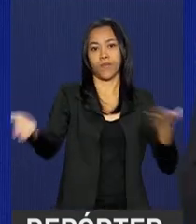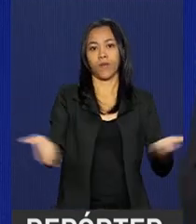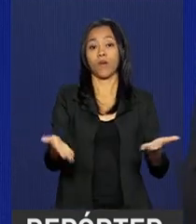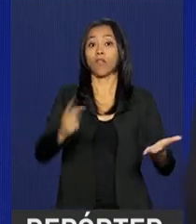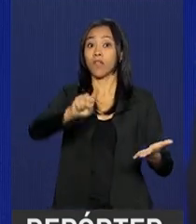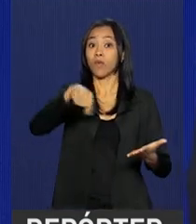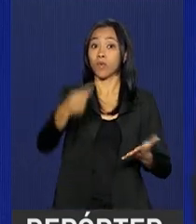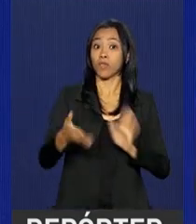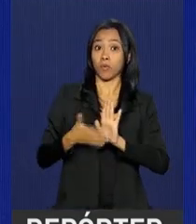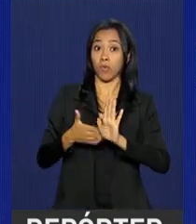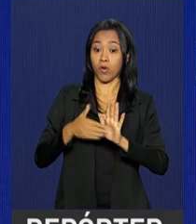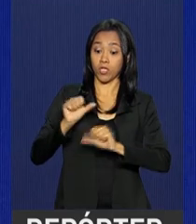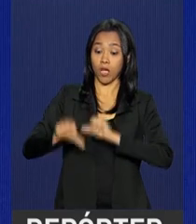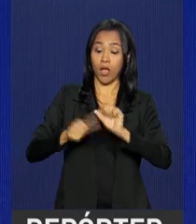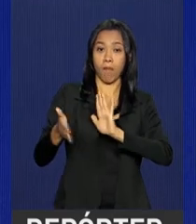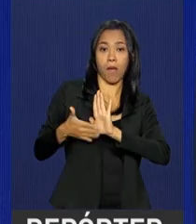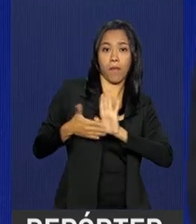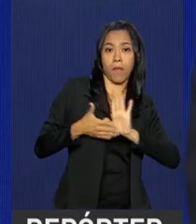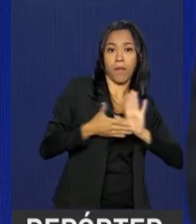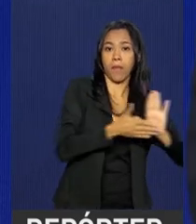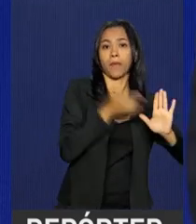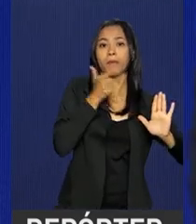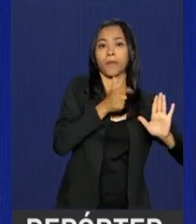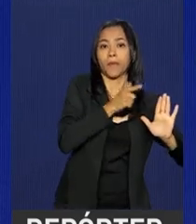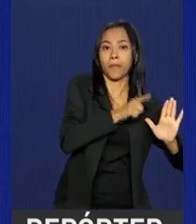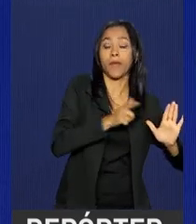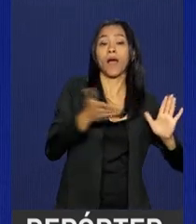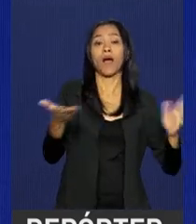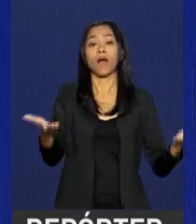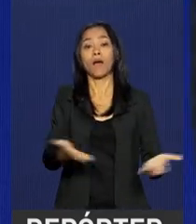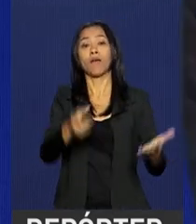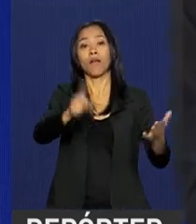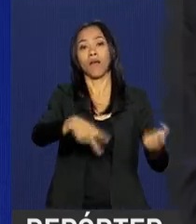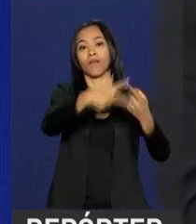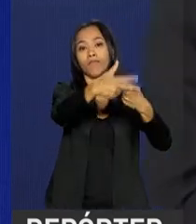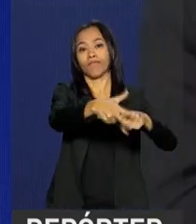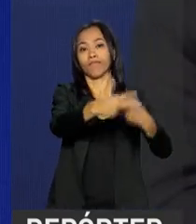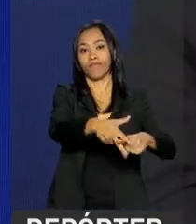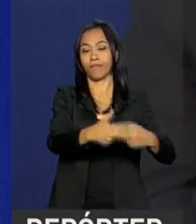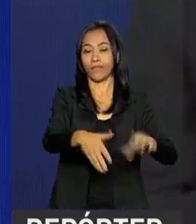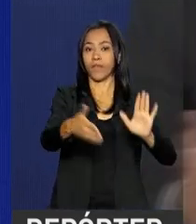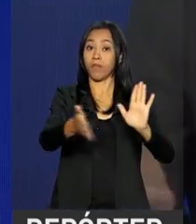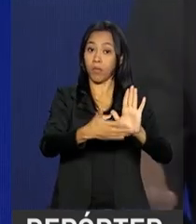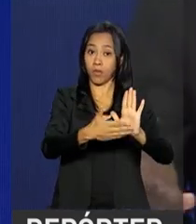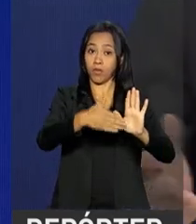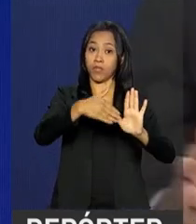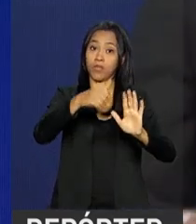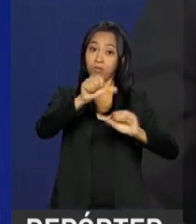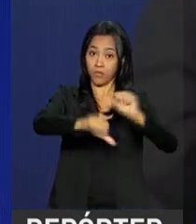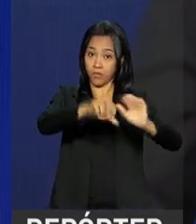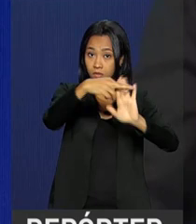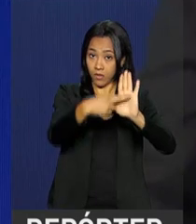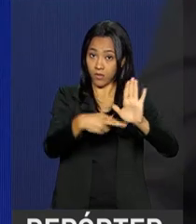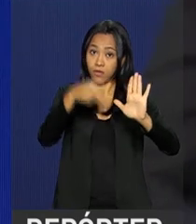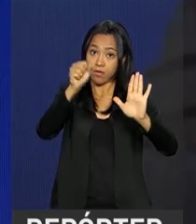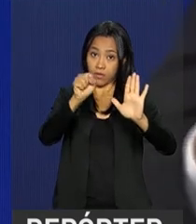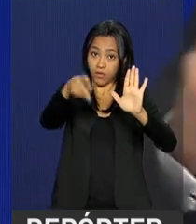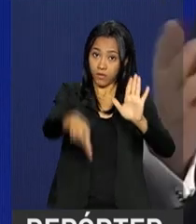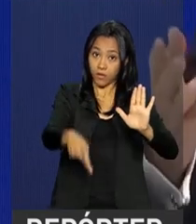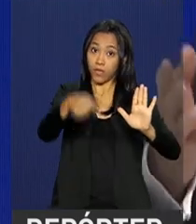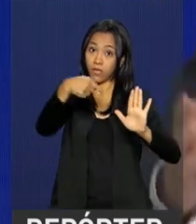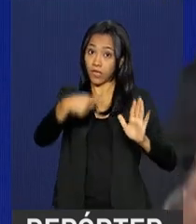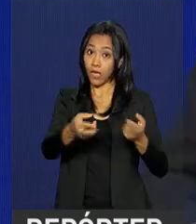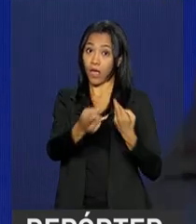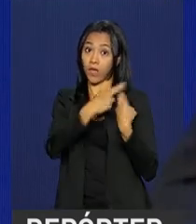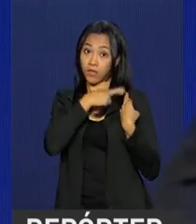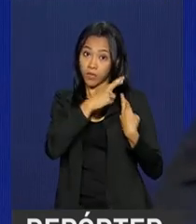reformas todas feitas, é consertar a Previdência Social. Tarefa que, para a qual